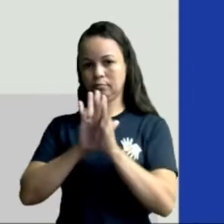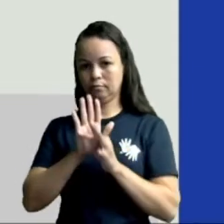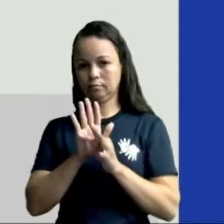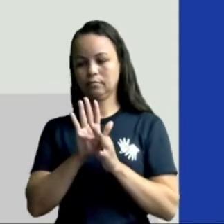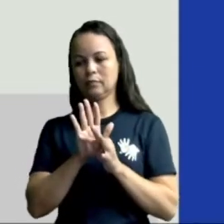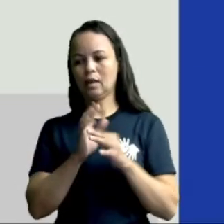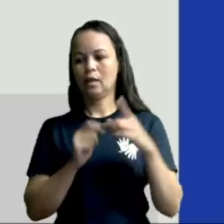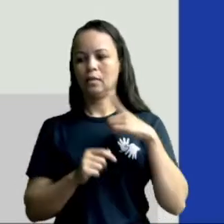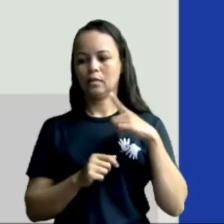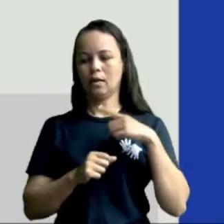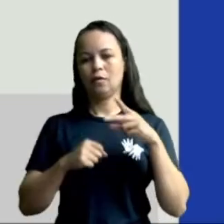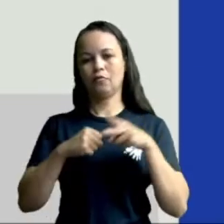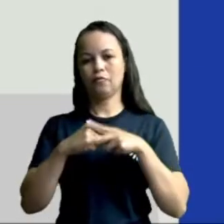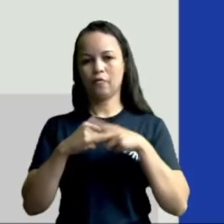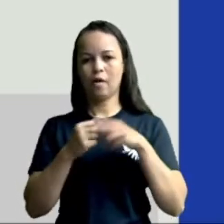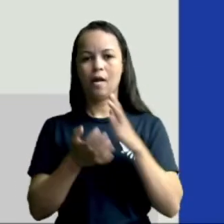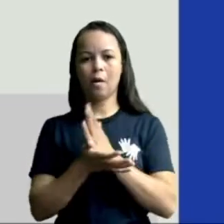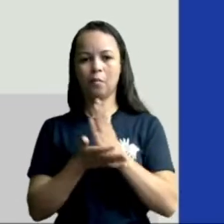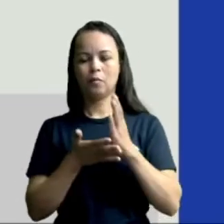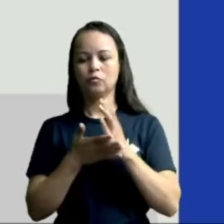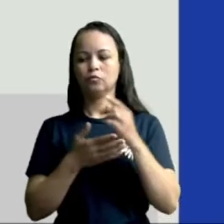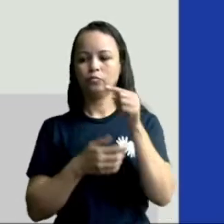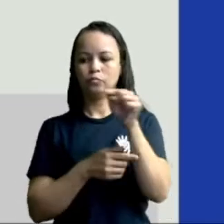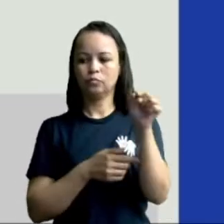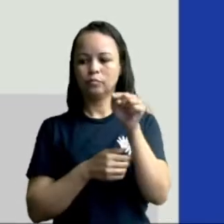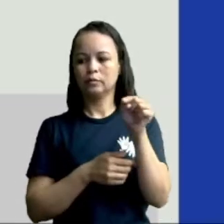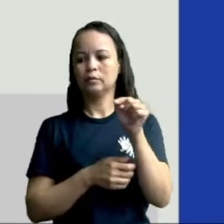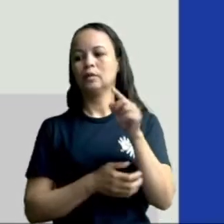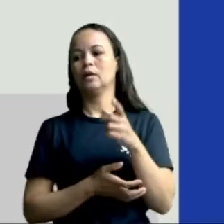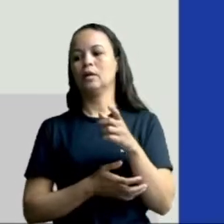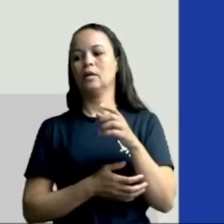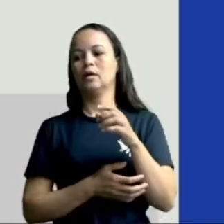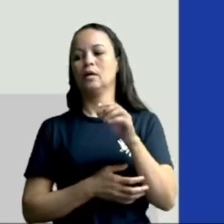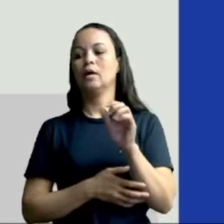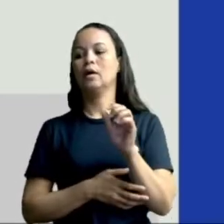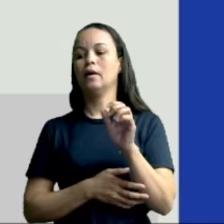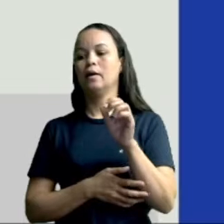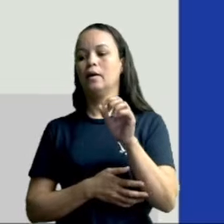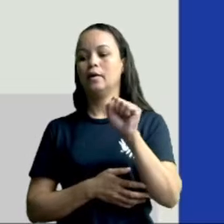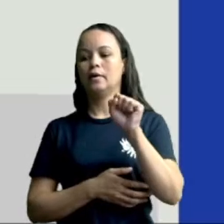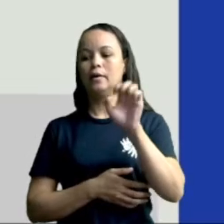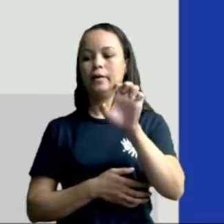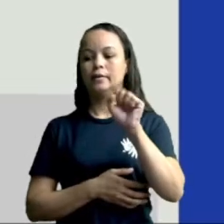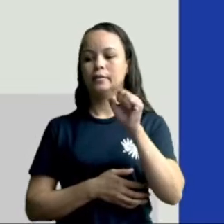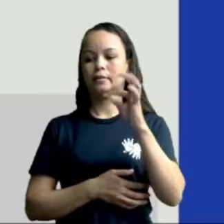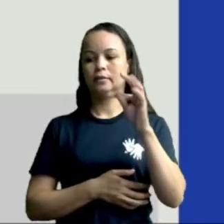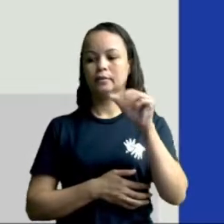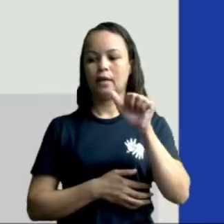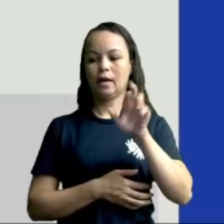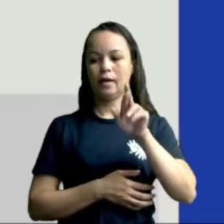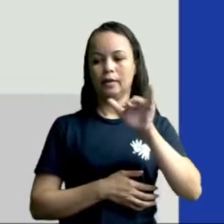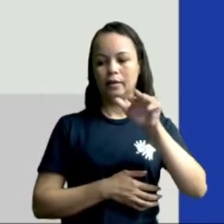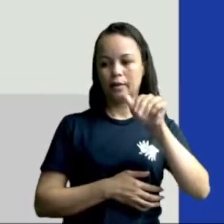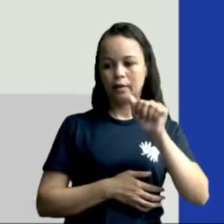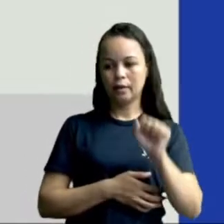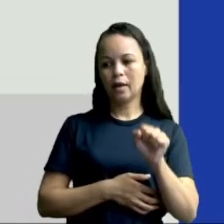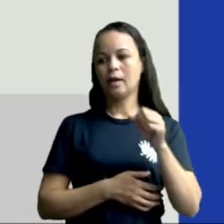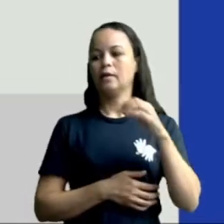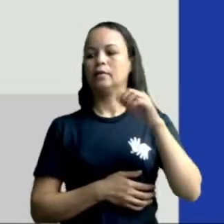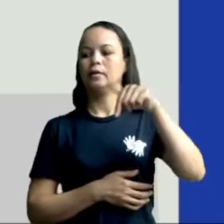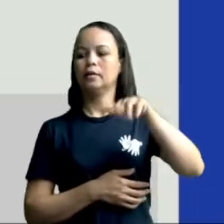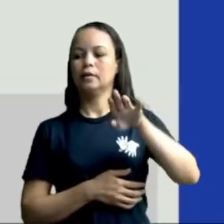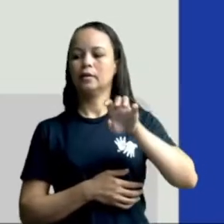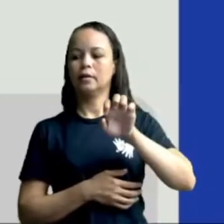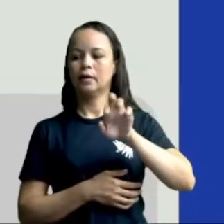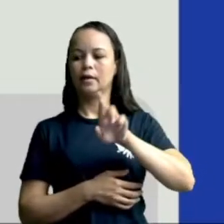tem alguns verbos sublinhados. Estarias, querias, llegaríamos,